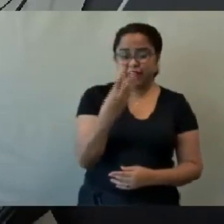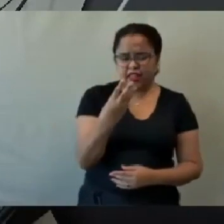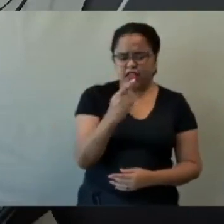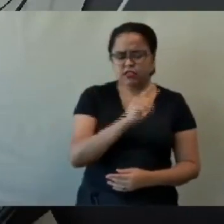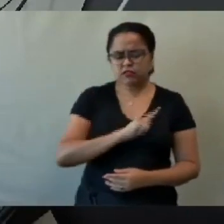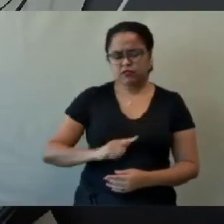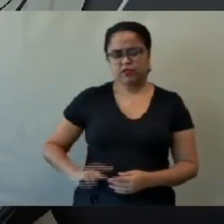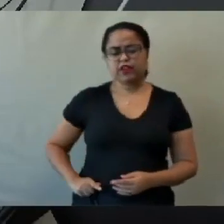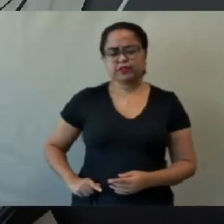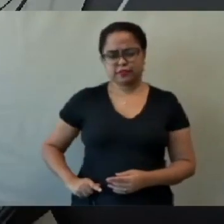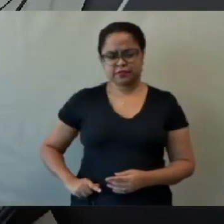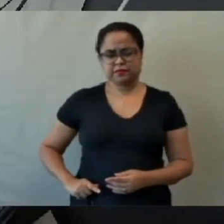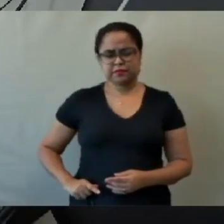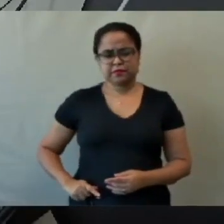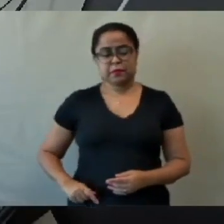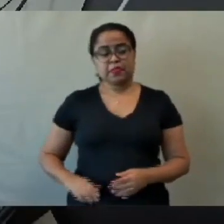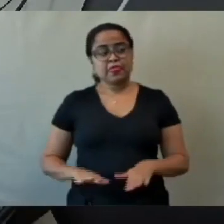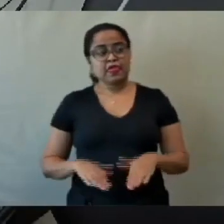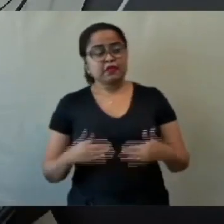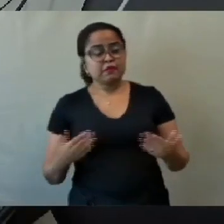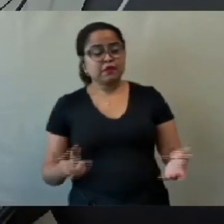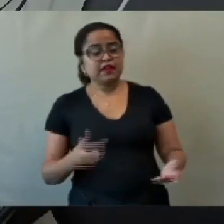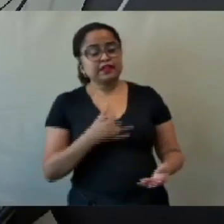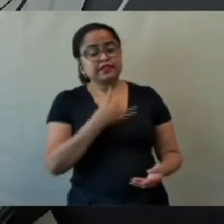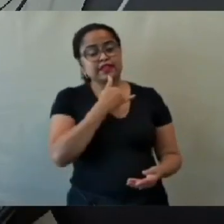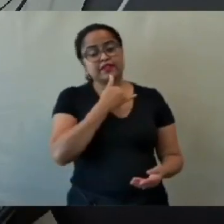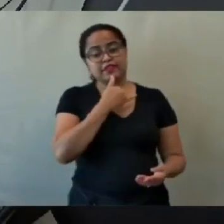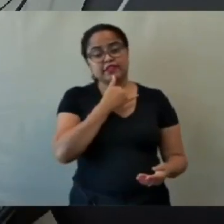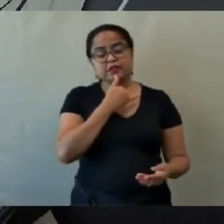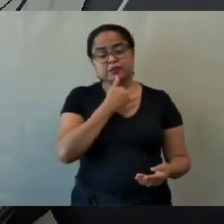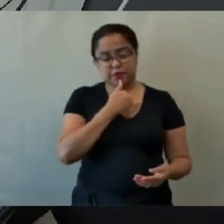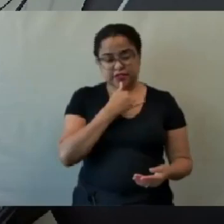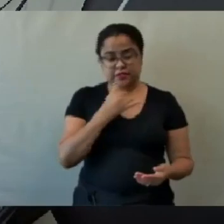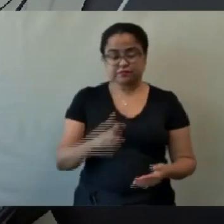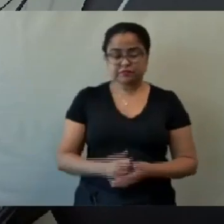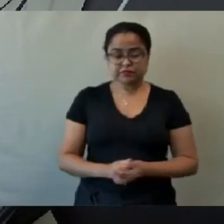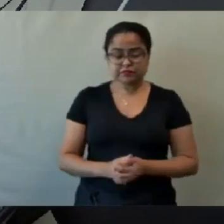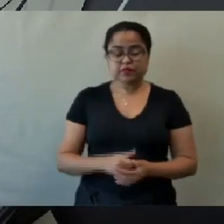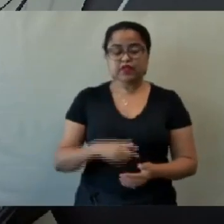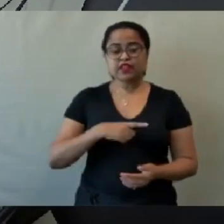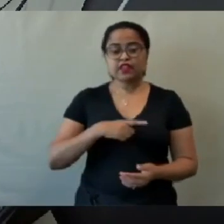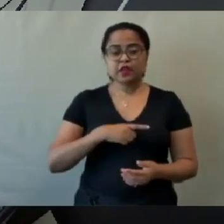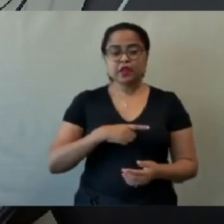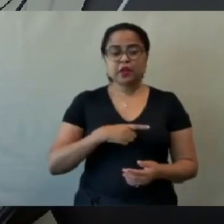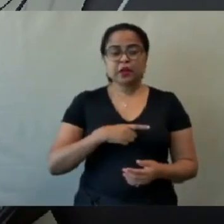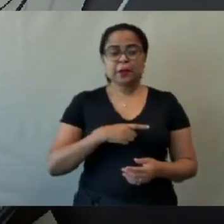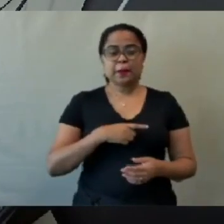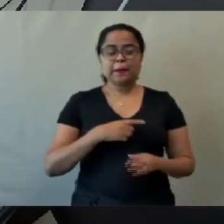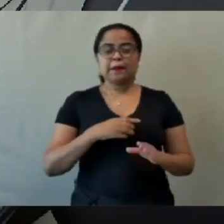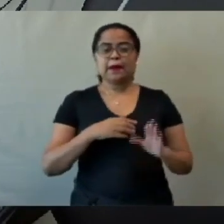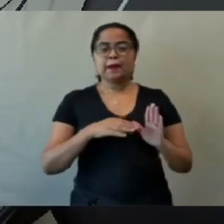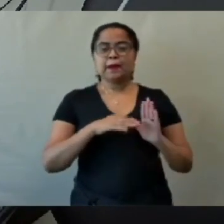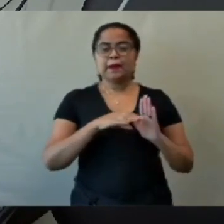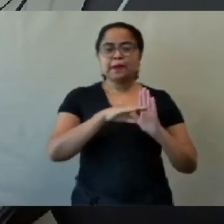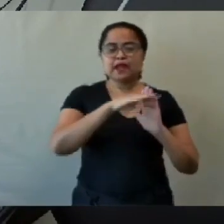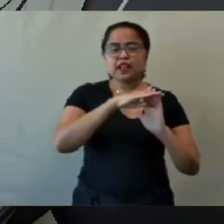lei. Mas, infelizmente, nós temos que, segundo a Campanha Nacional pelo Direito à Educação,